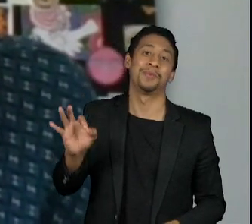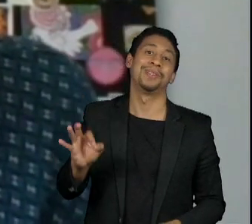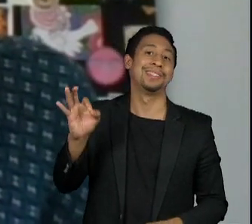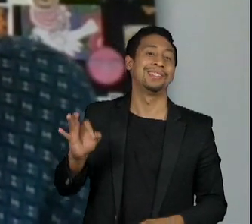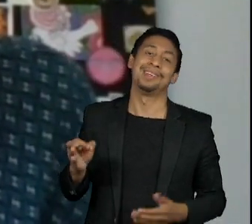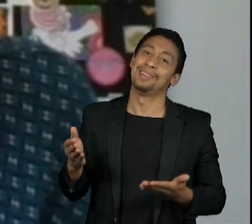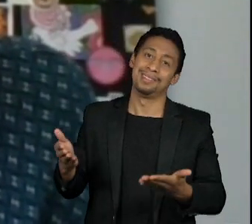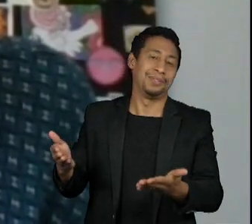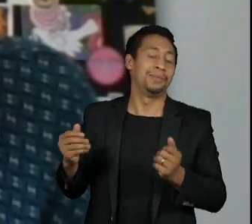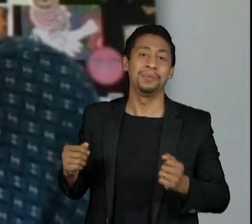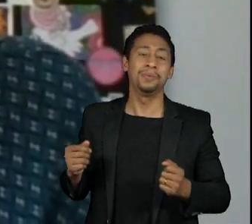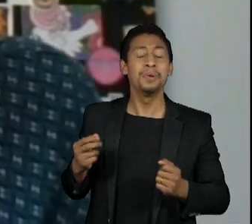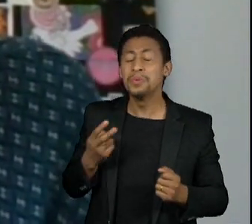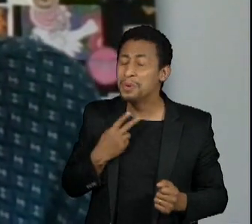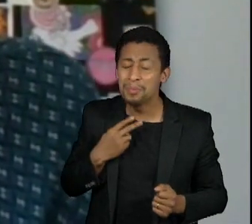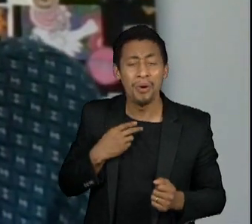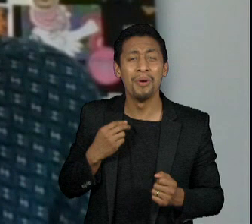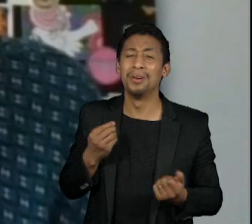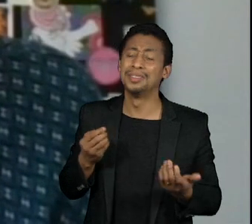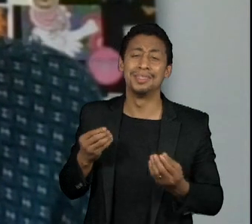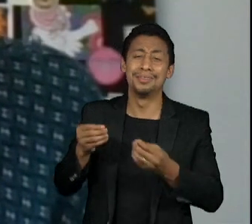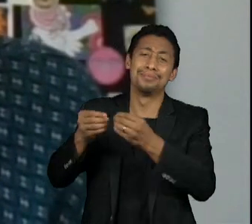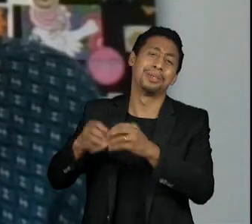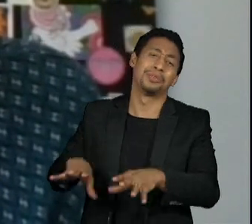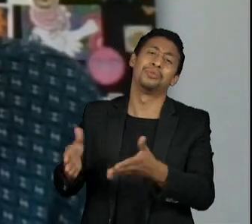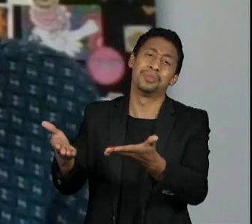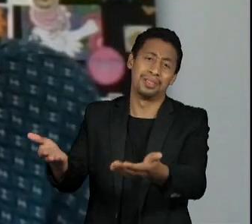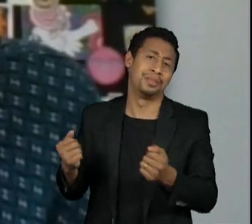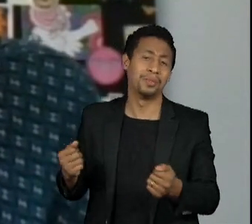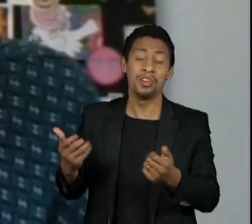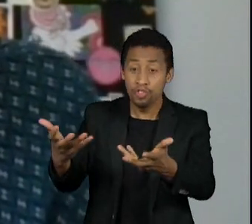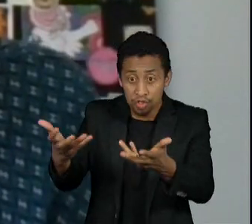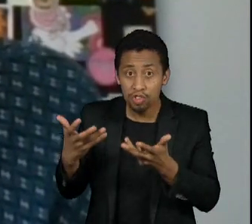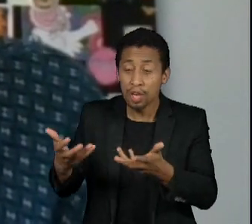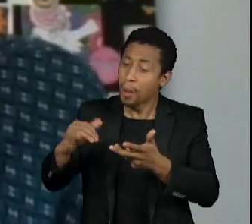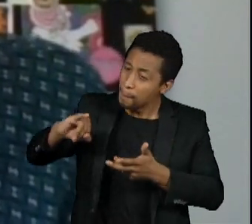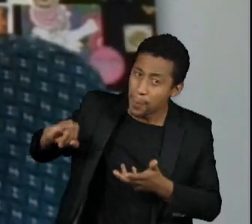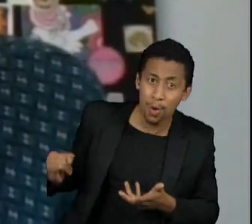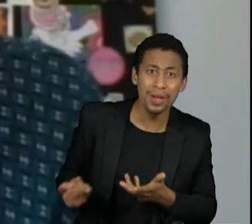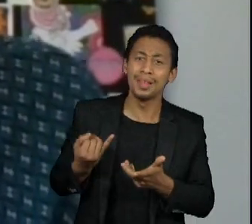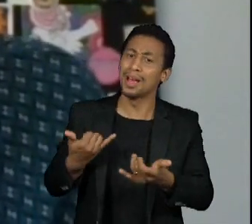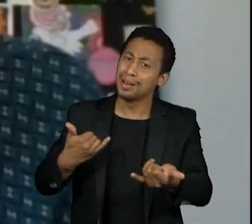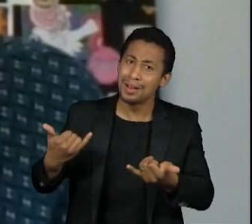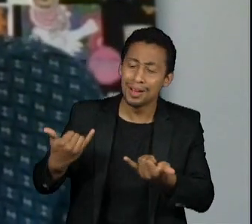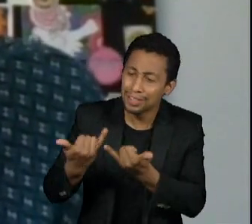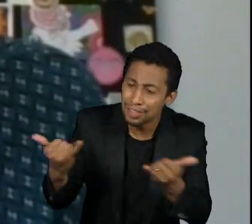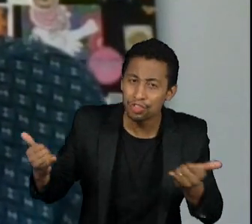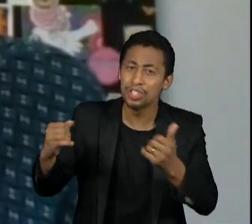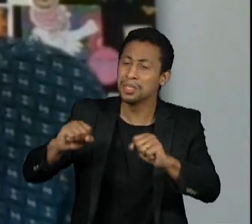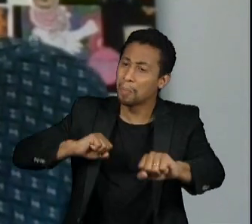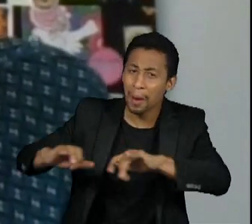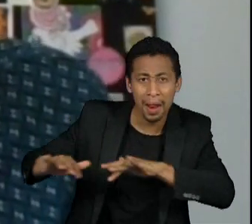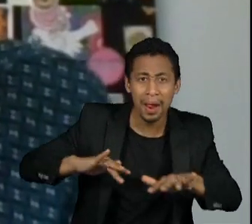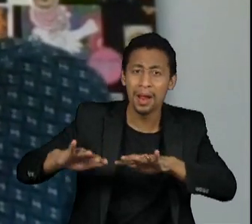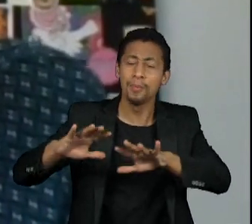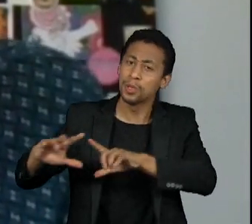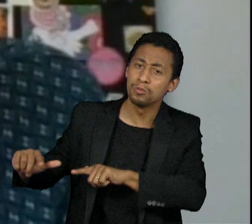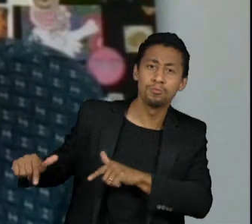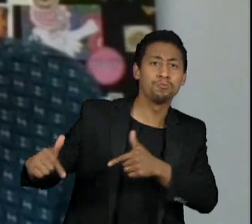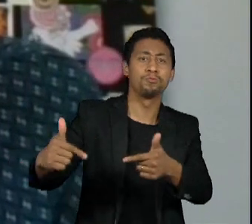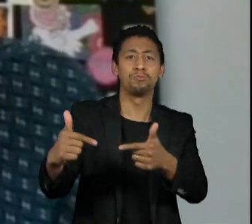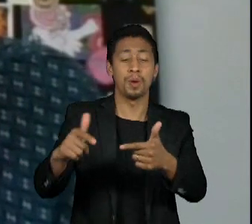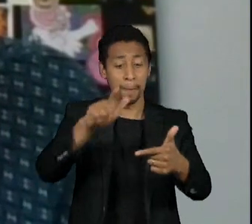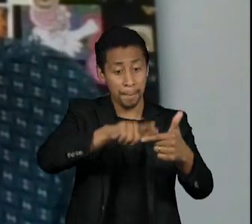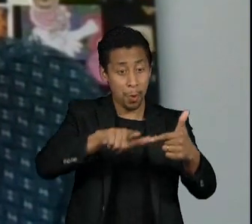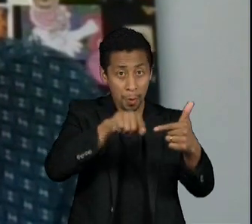pode ser desperdiçada, né? A gente quer que essa energia seja traduzida em força para a encontrar soluções